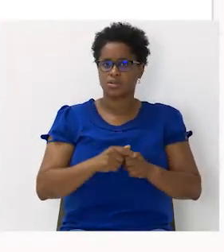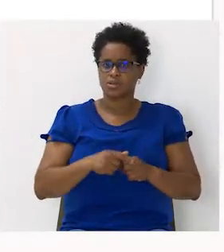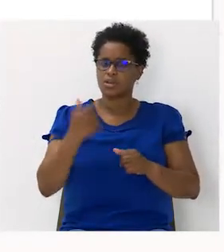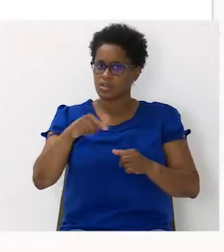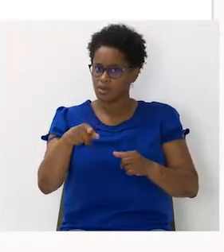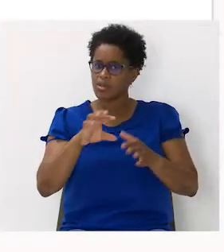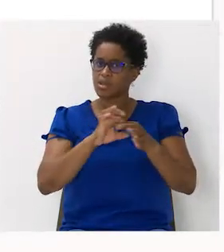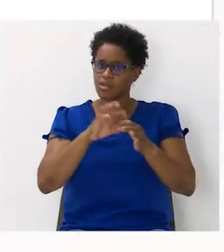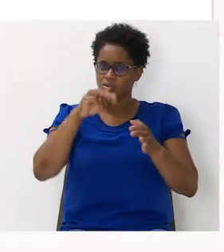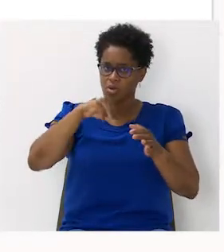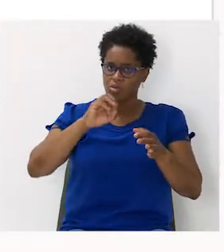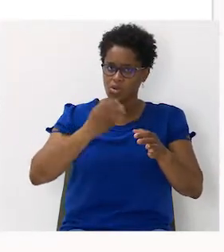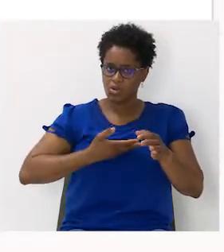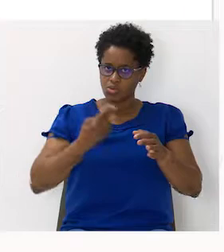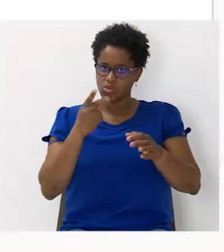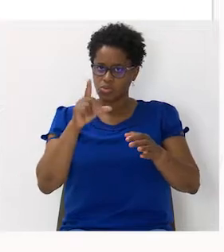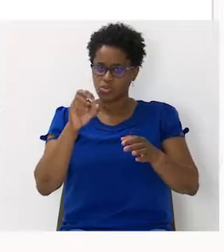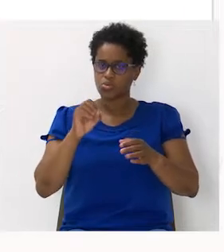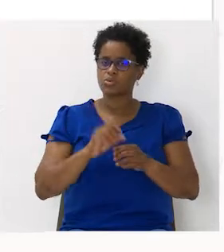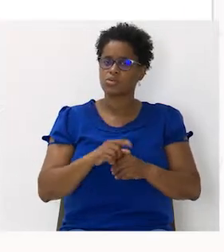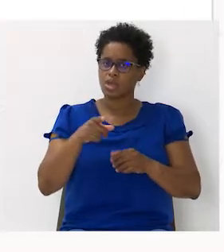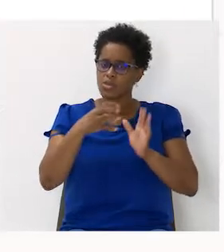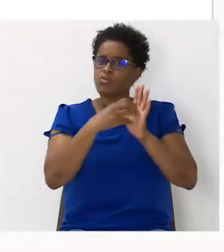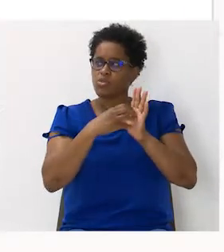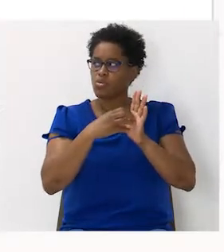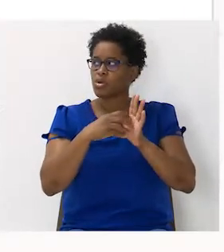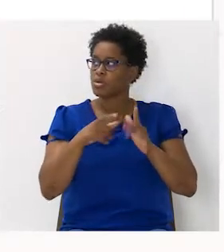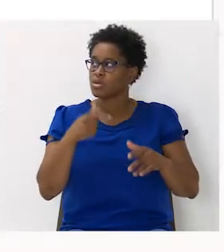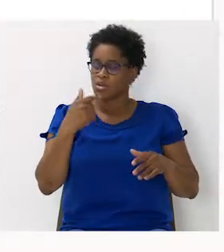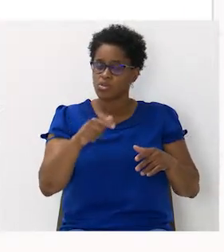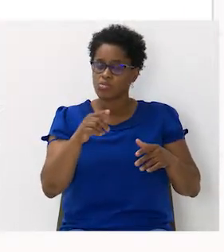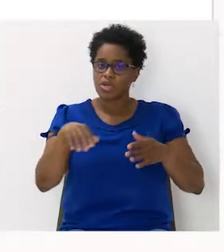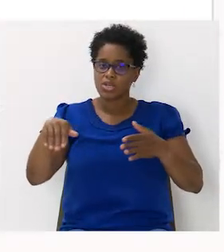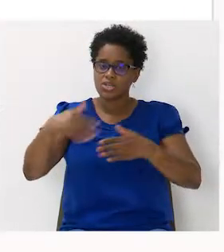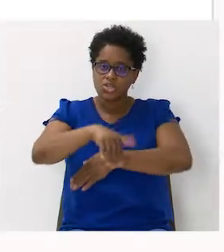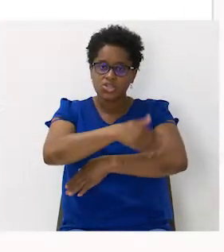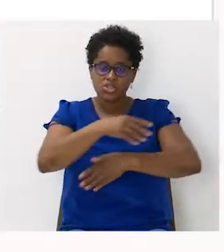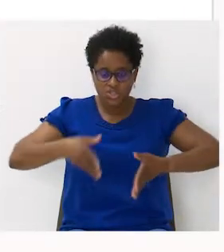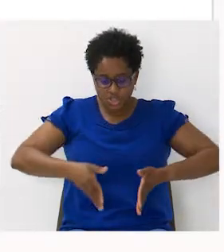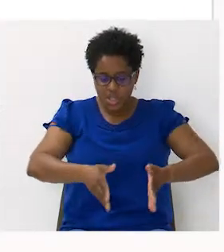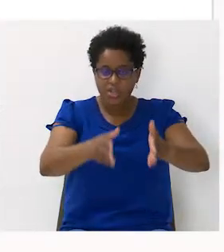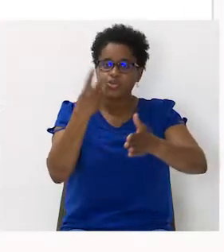Então tem a ver com módulo. E esta figura é uma estrada com